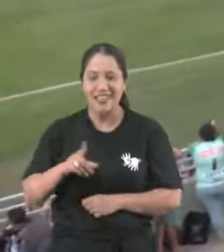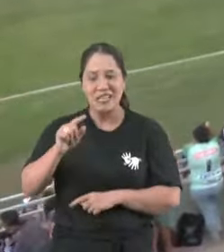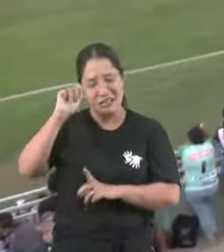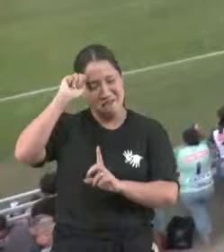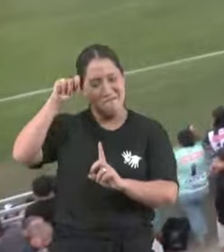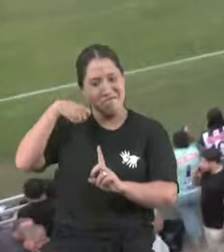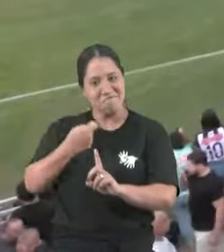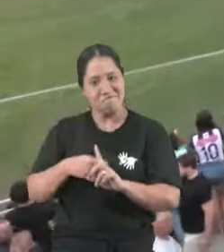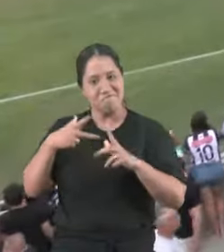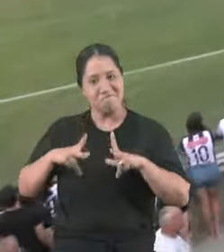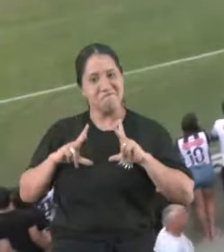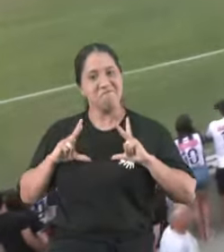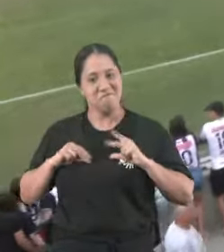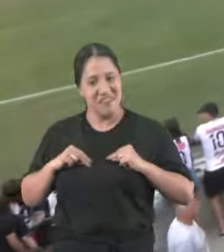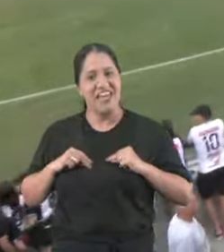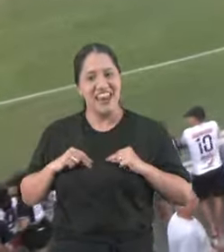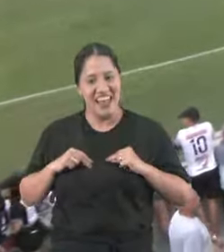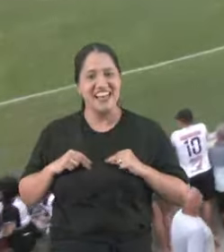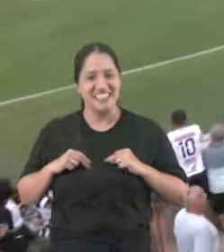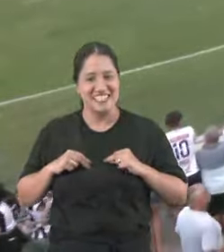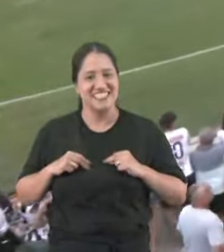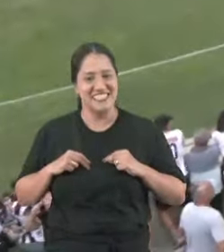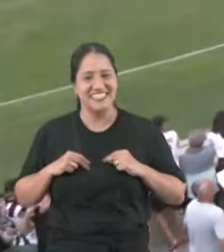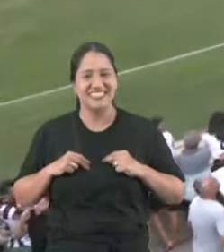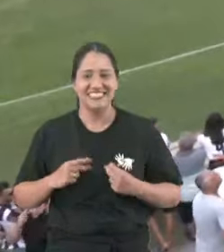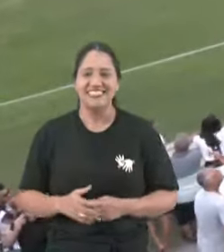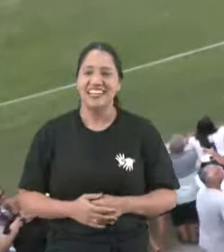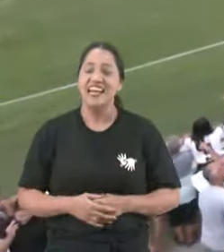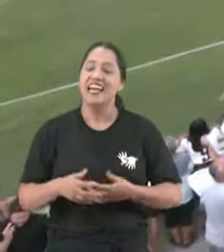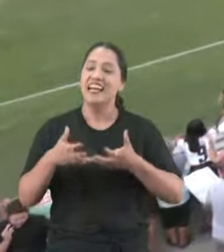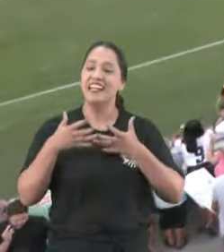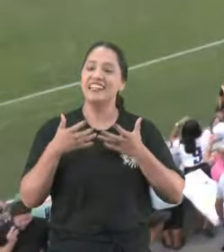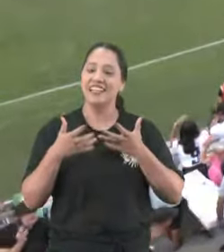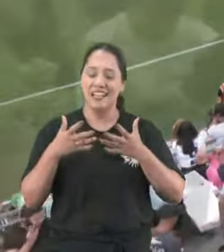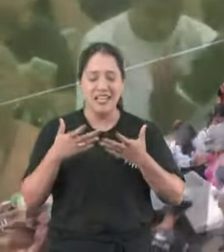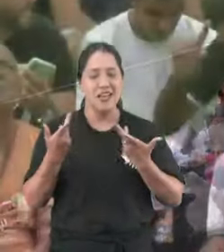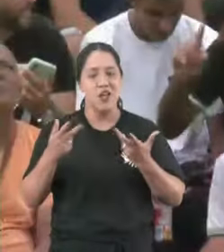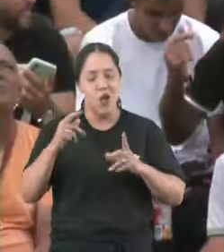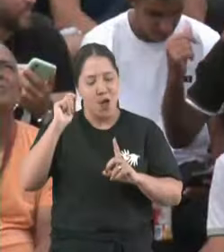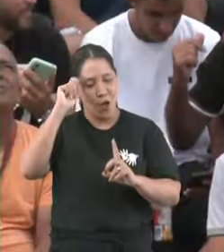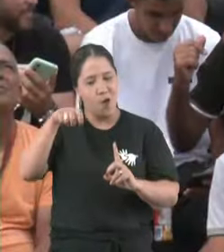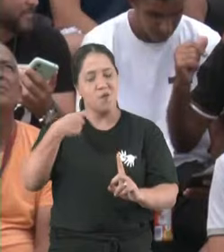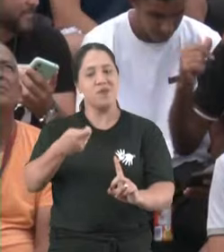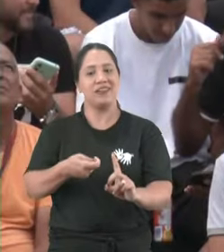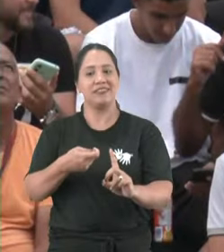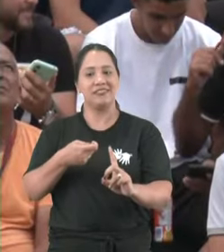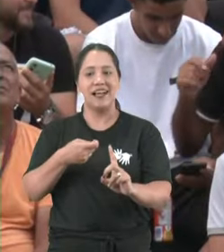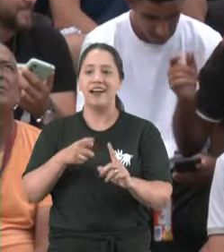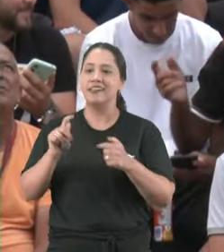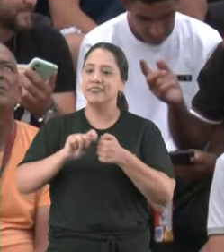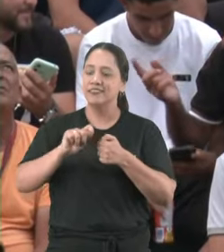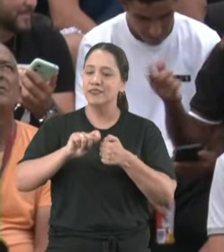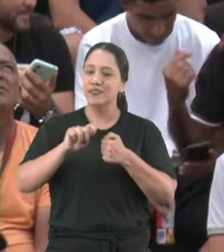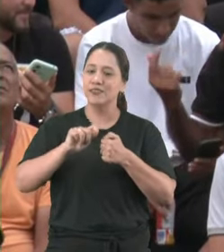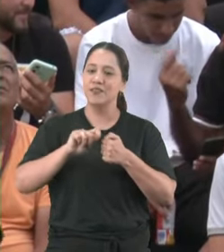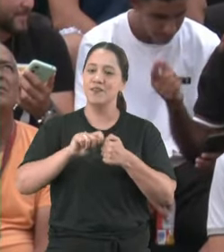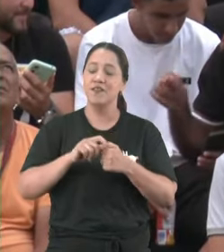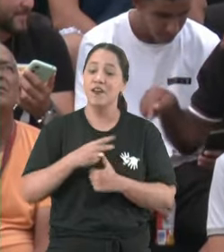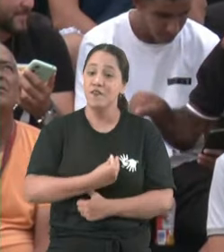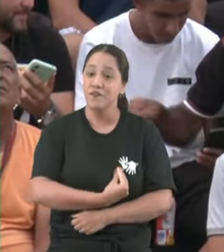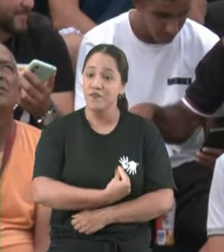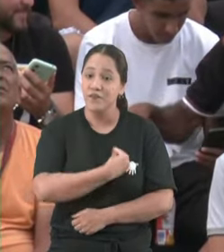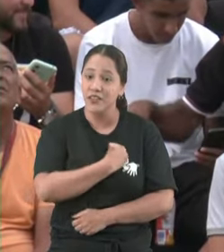homenagem. Ele gostaria de receber uma homenagem ou algo que fosse feito em